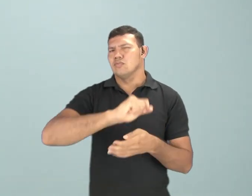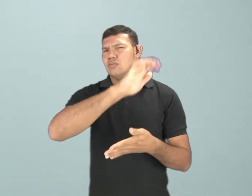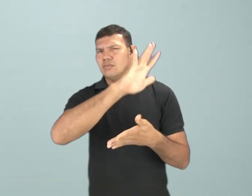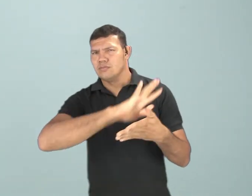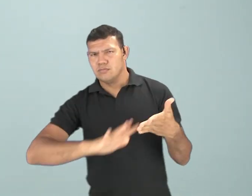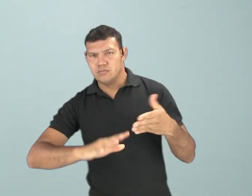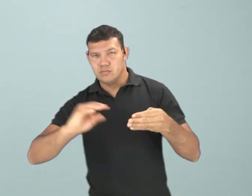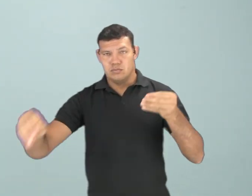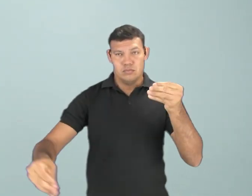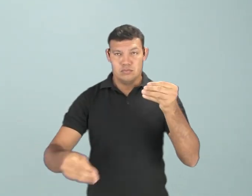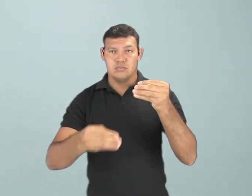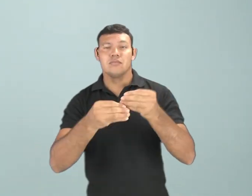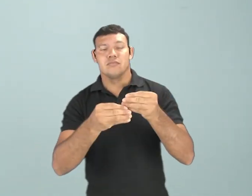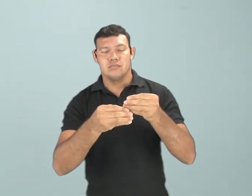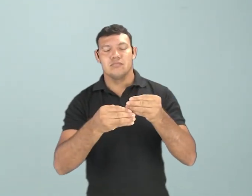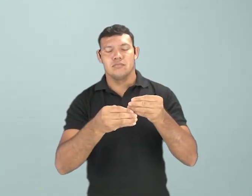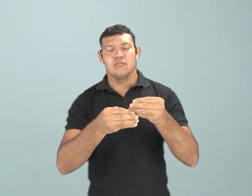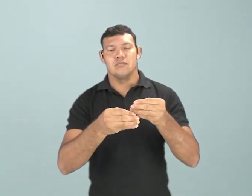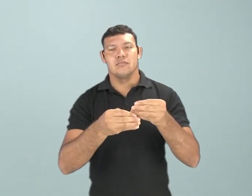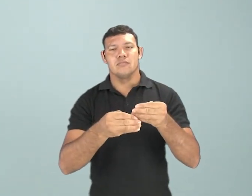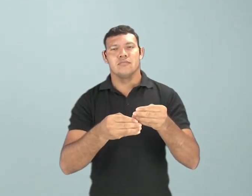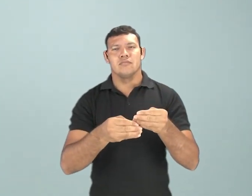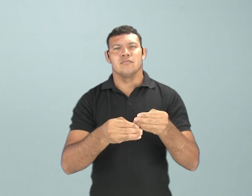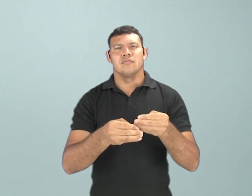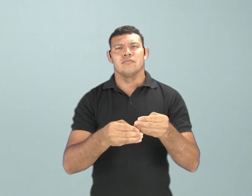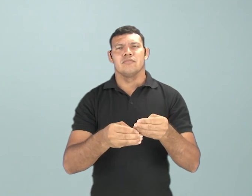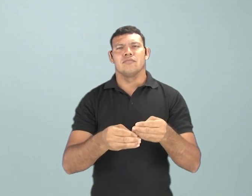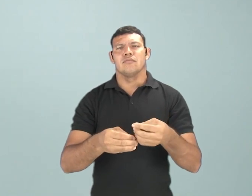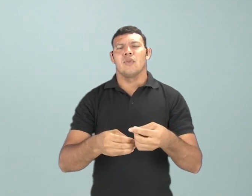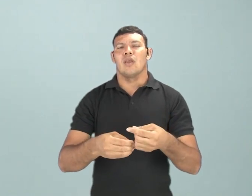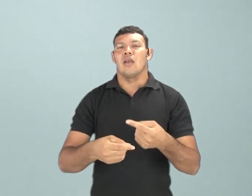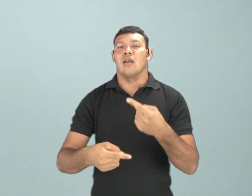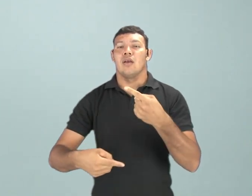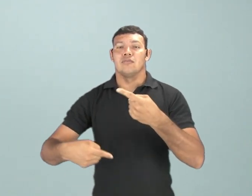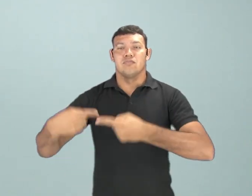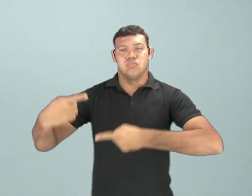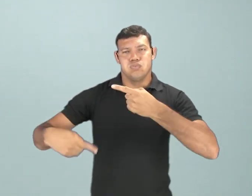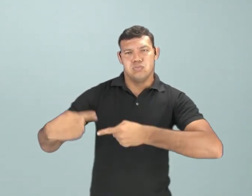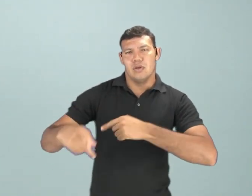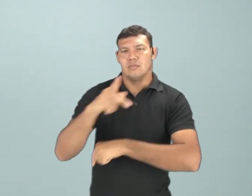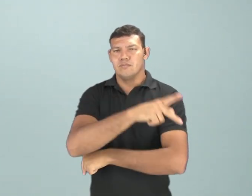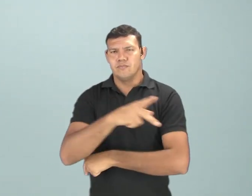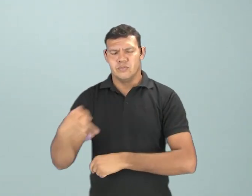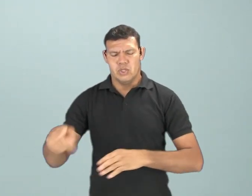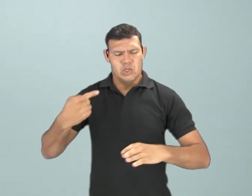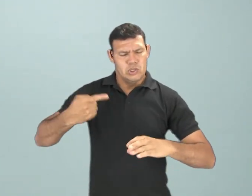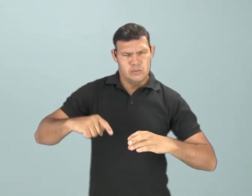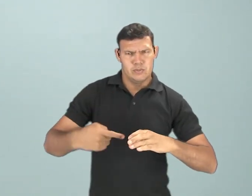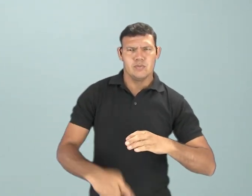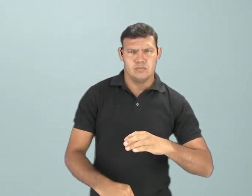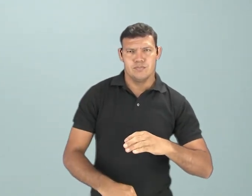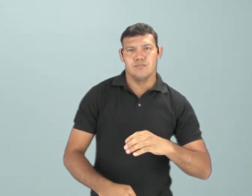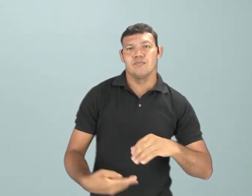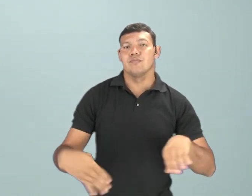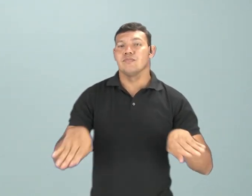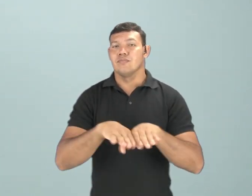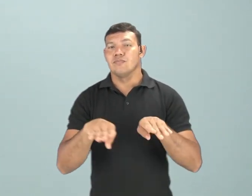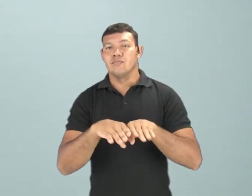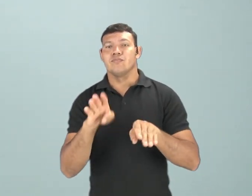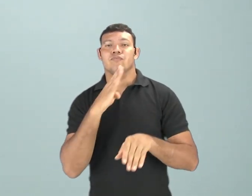façam as atividades que vão estar lá disponível é vocês discuta com o seu professor e